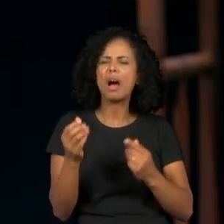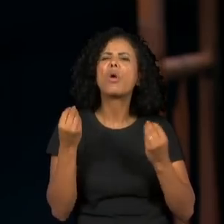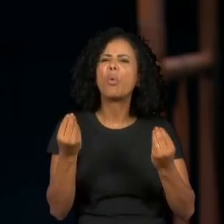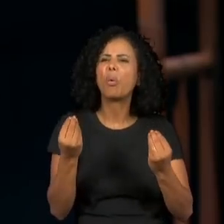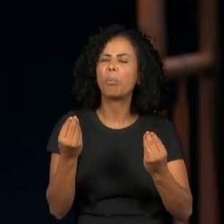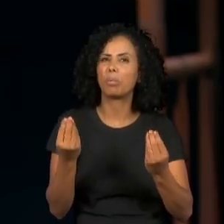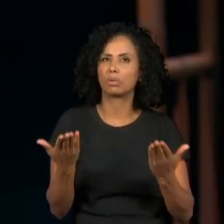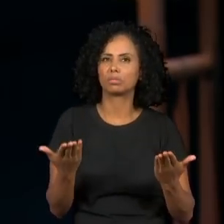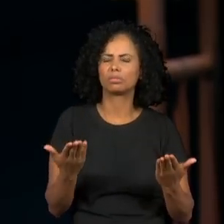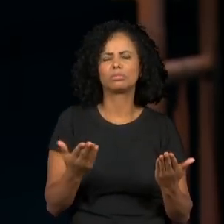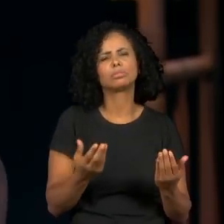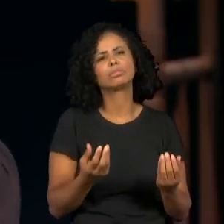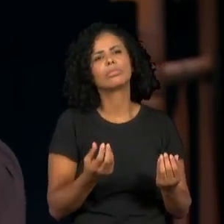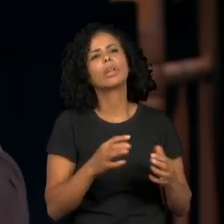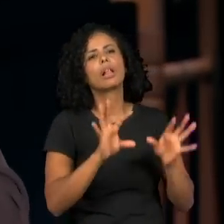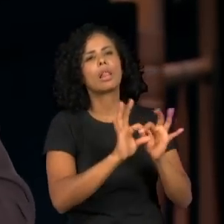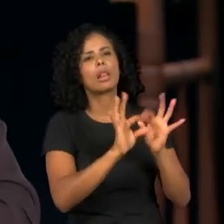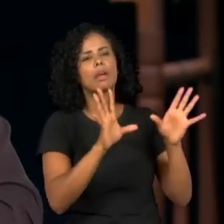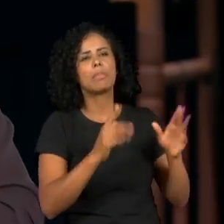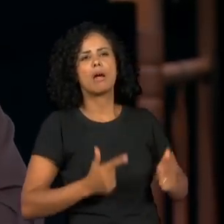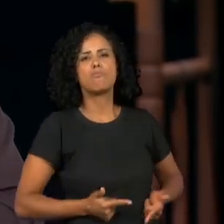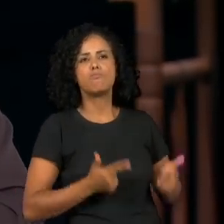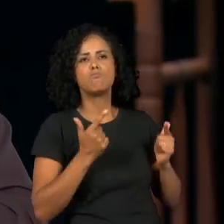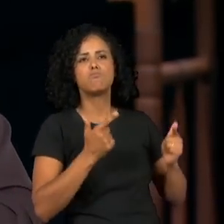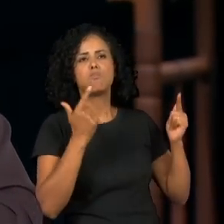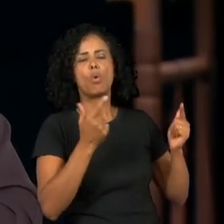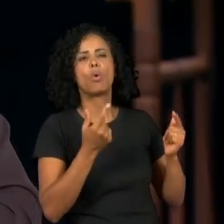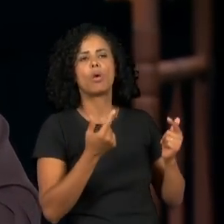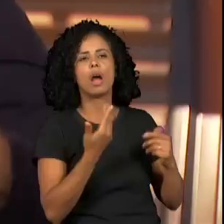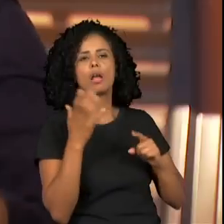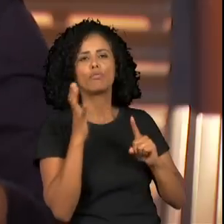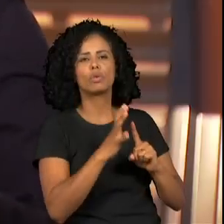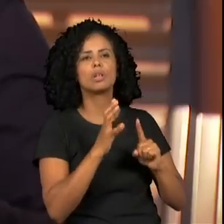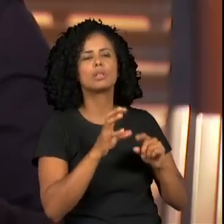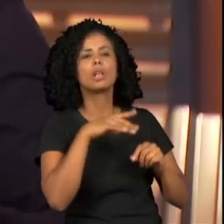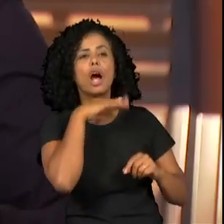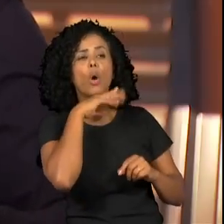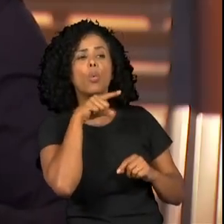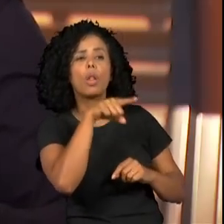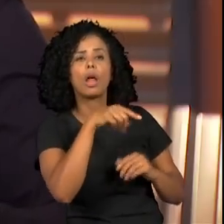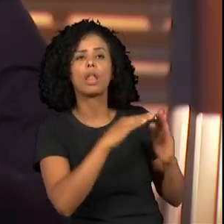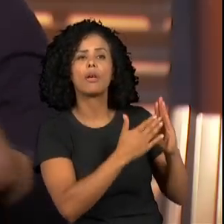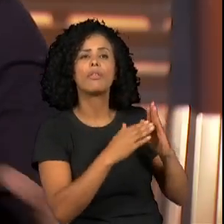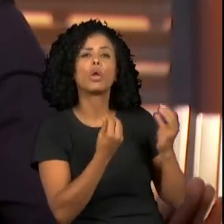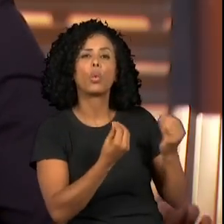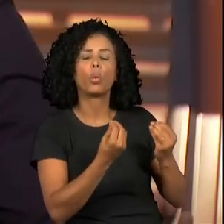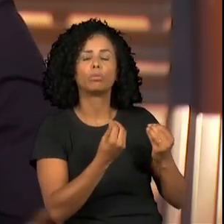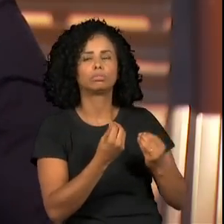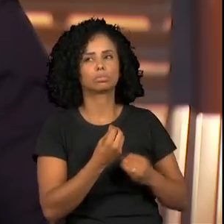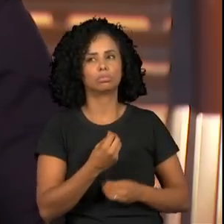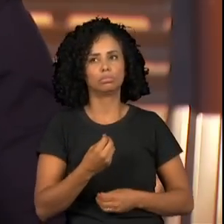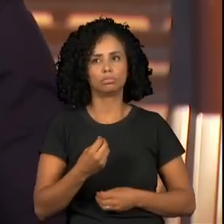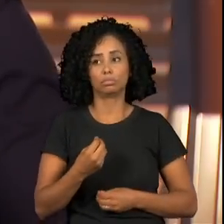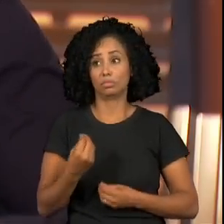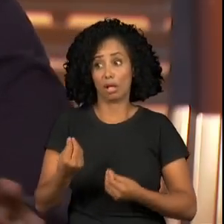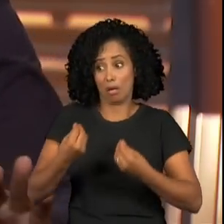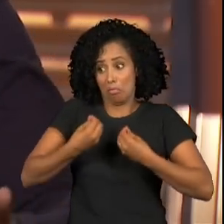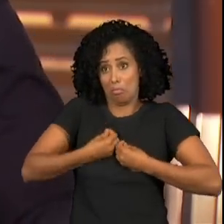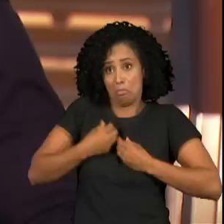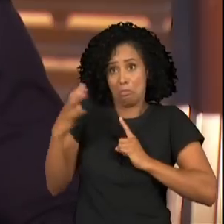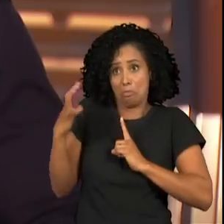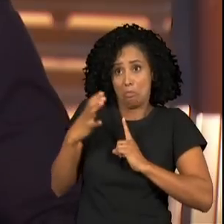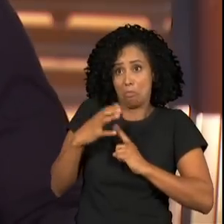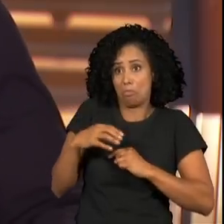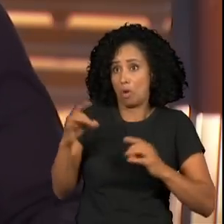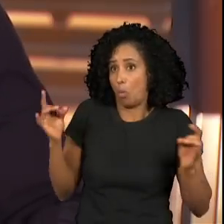liberação crescente de armas pode fazer com as favelas? Ó, em mim já causou muita coisa. Medo. Eu passei a ser um